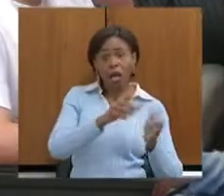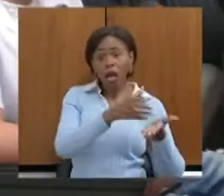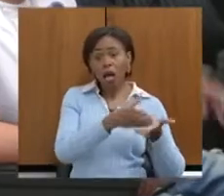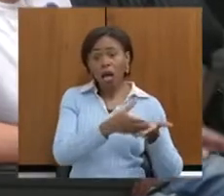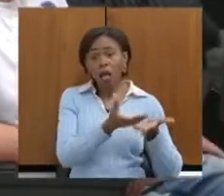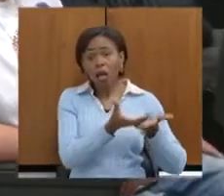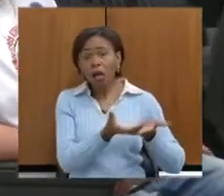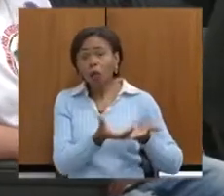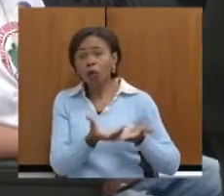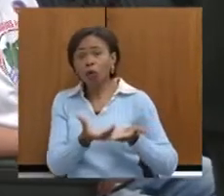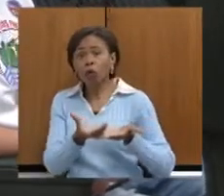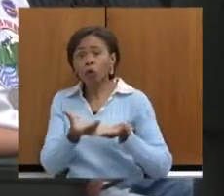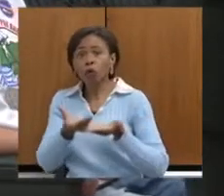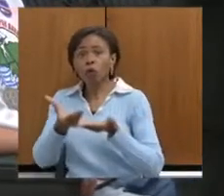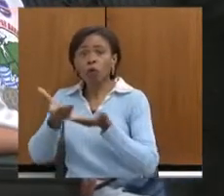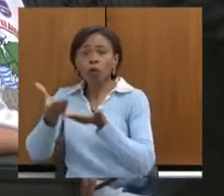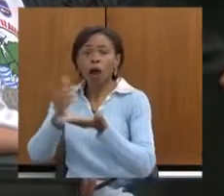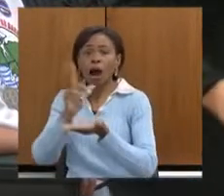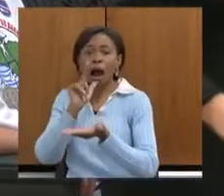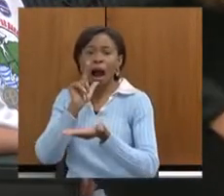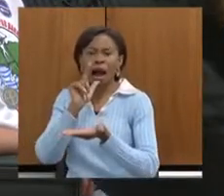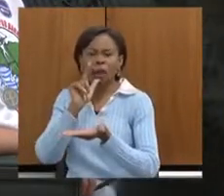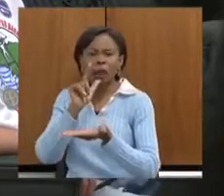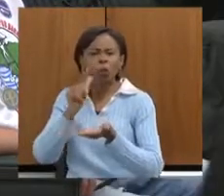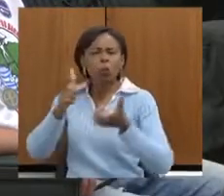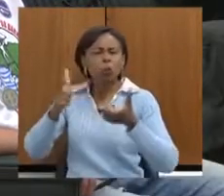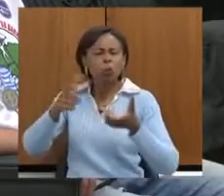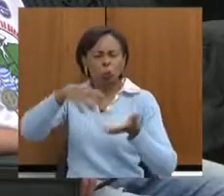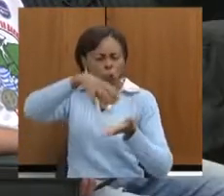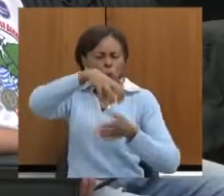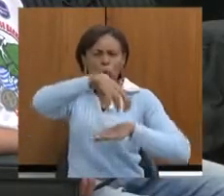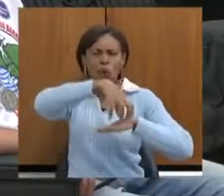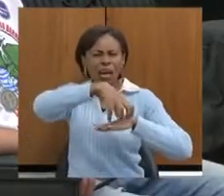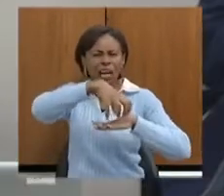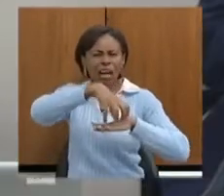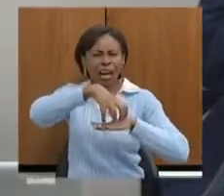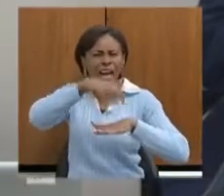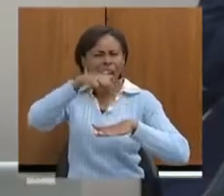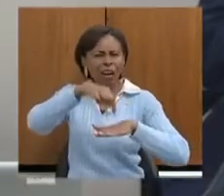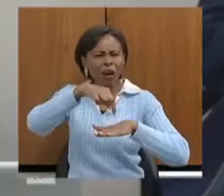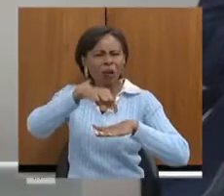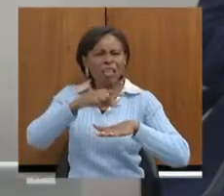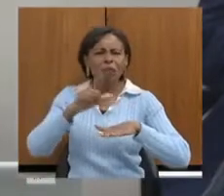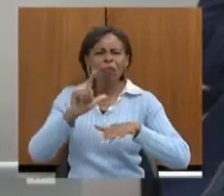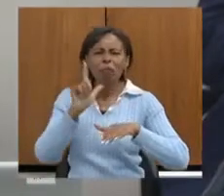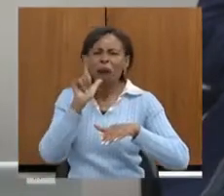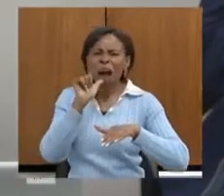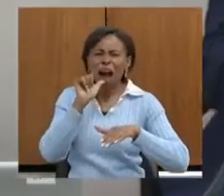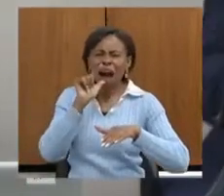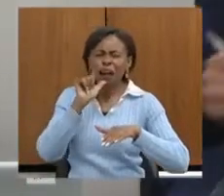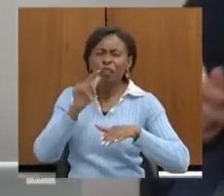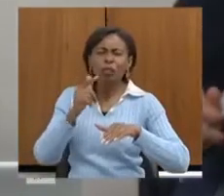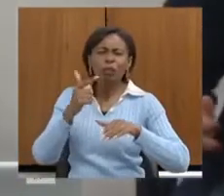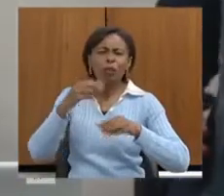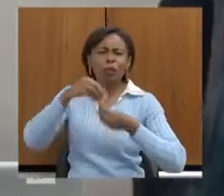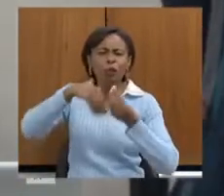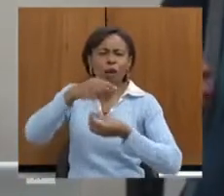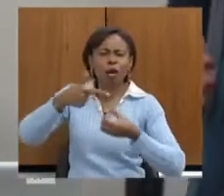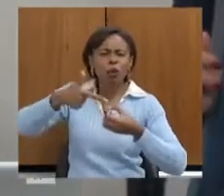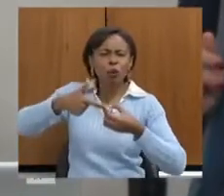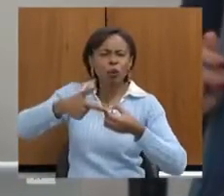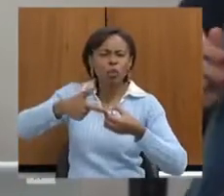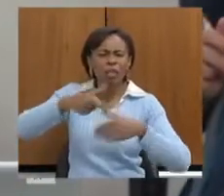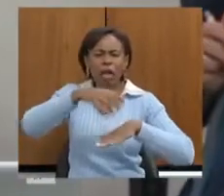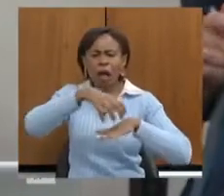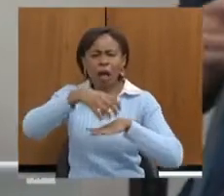o restos de gasolina não foi isso não foi isso que aconteceu então as pessoas ficaram prejudicadas no seu